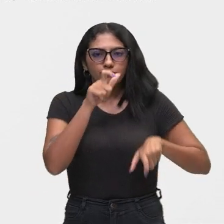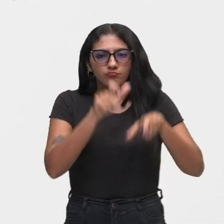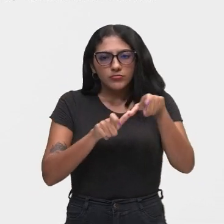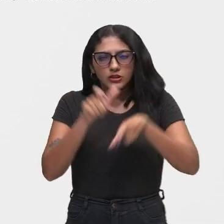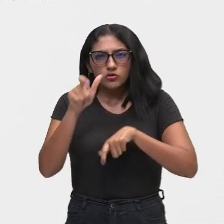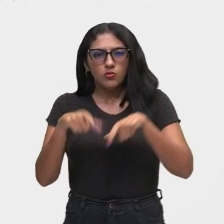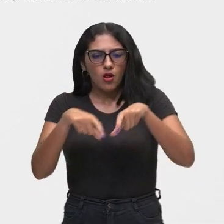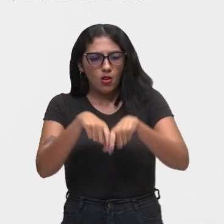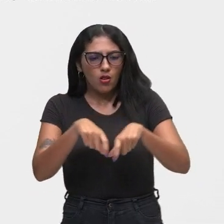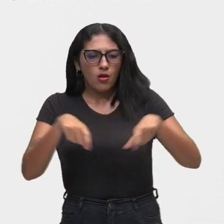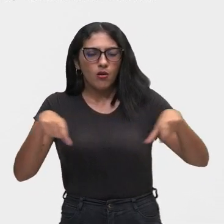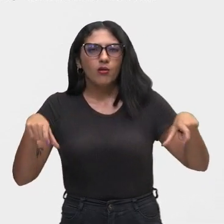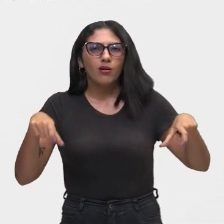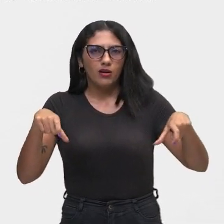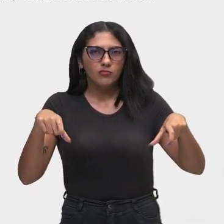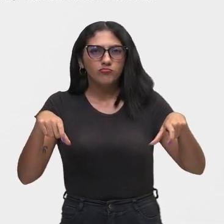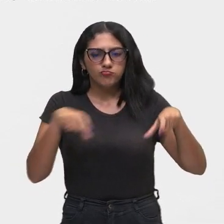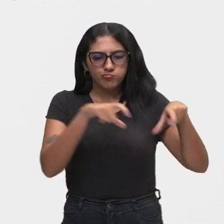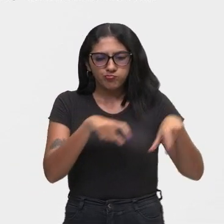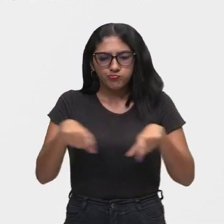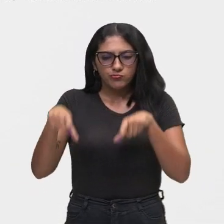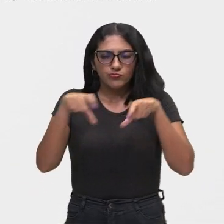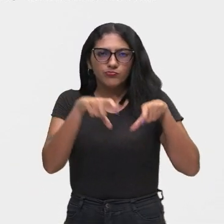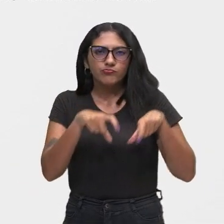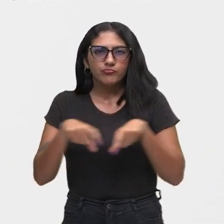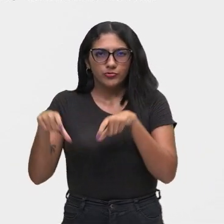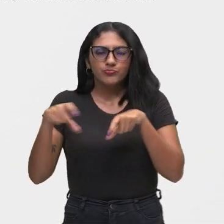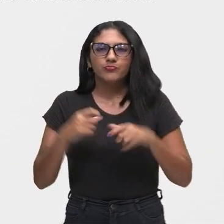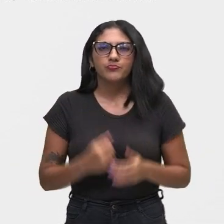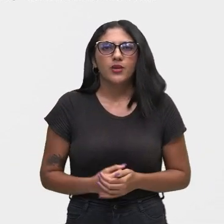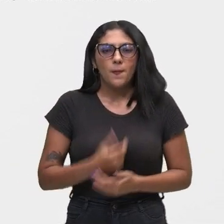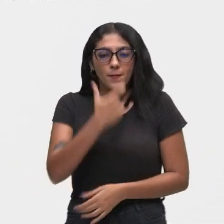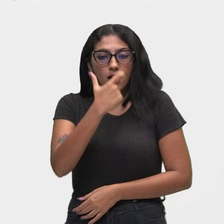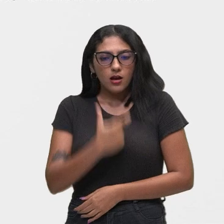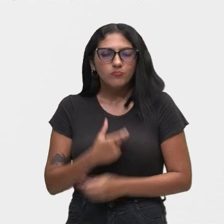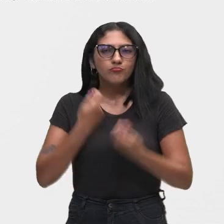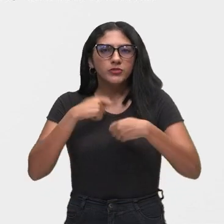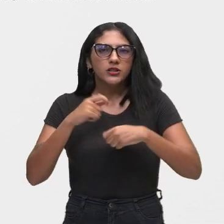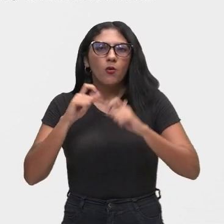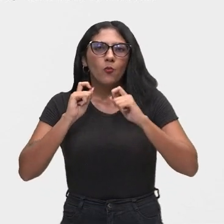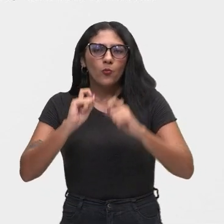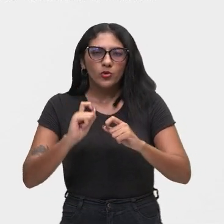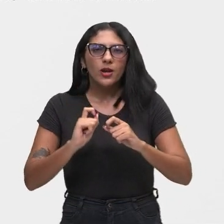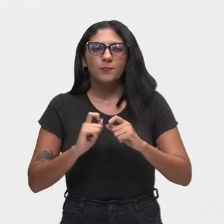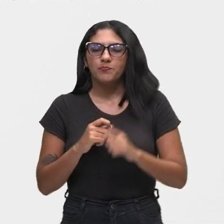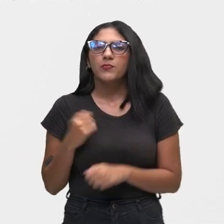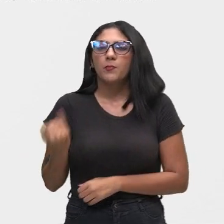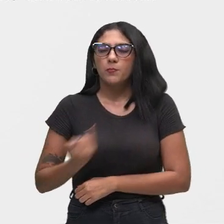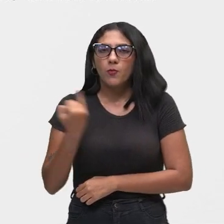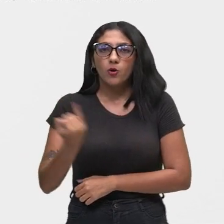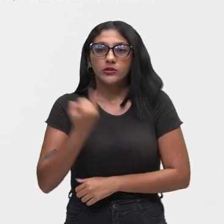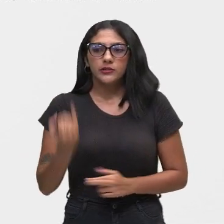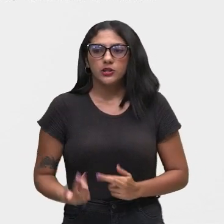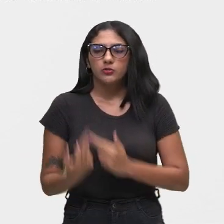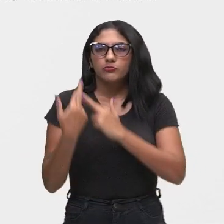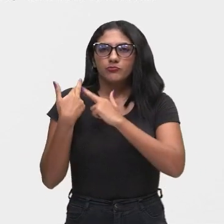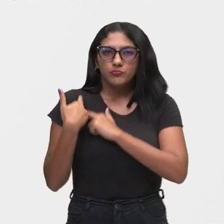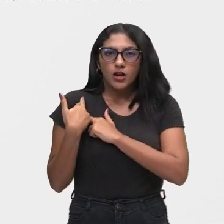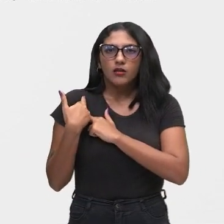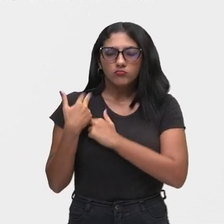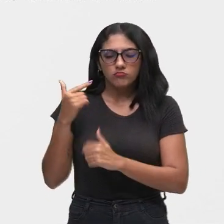né, do homem, o homem como figura, né, de trabalho, de que estava ali um